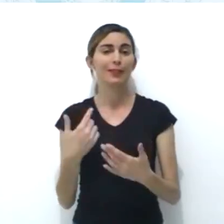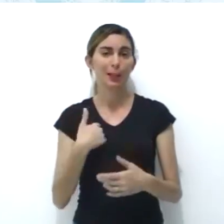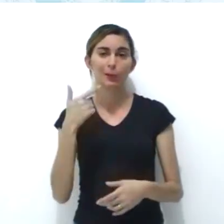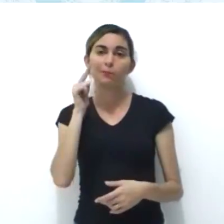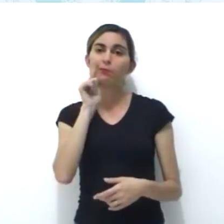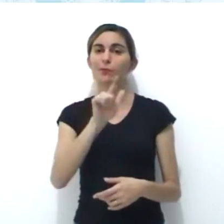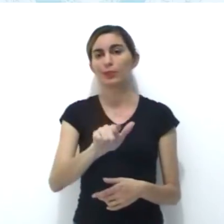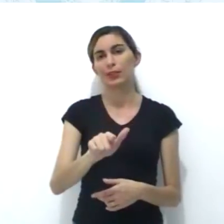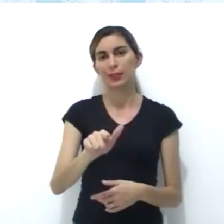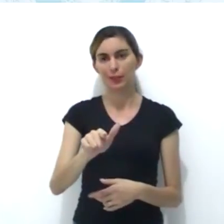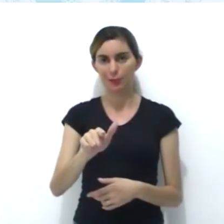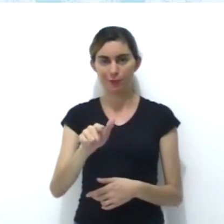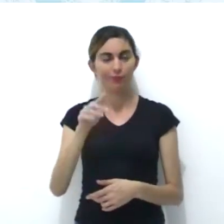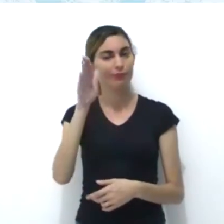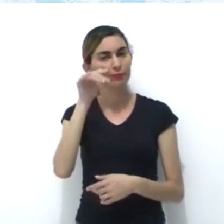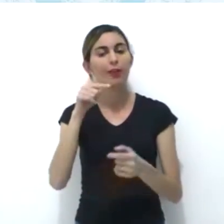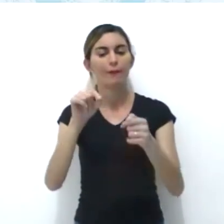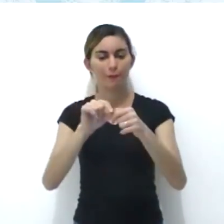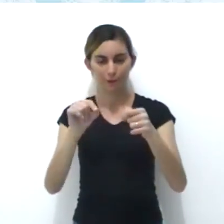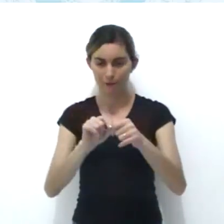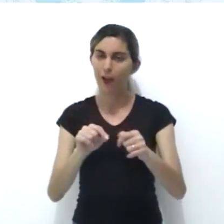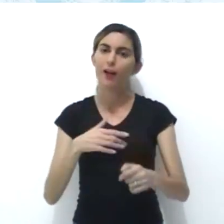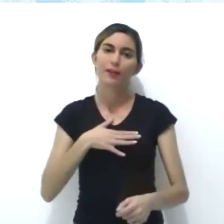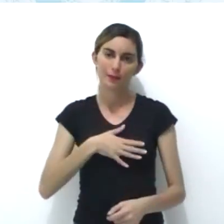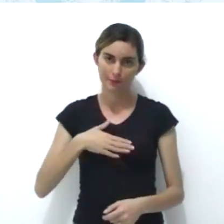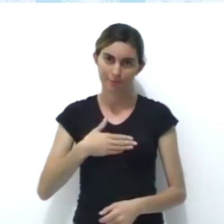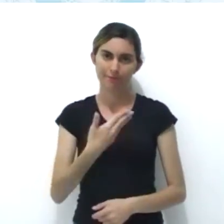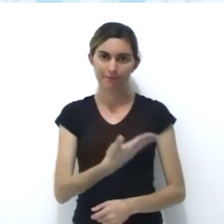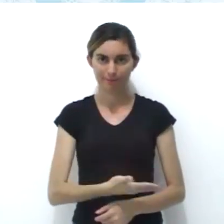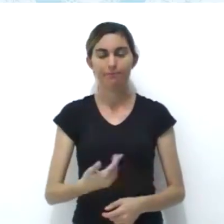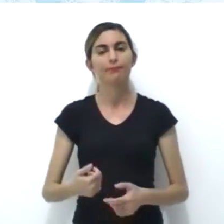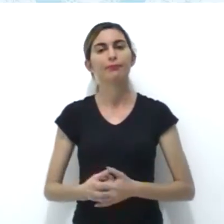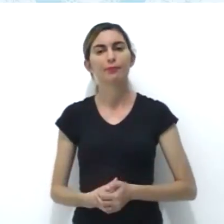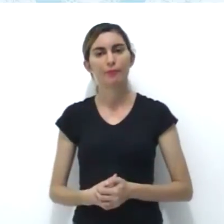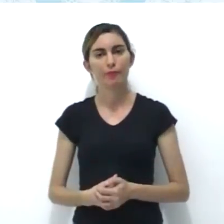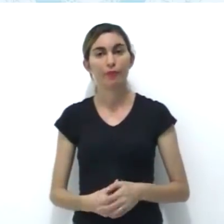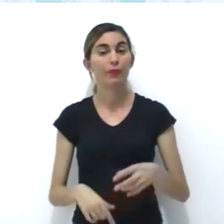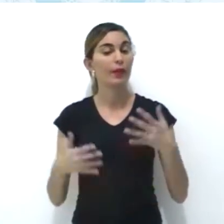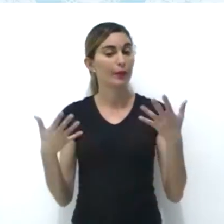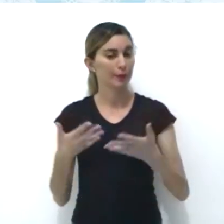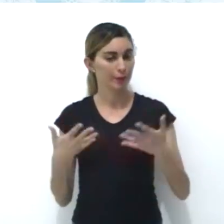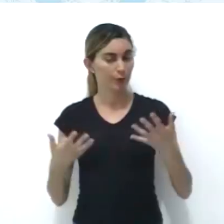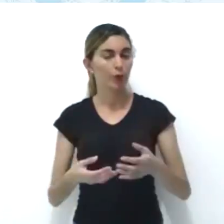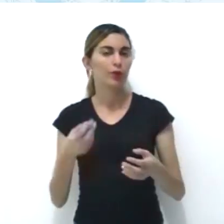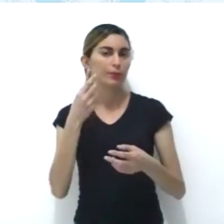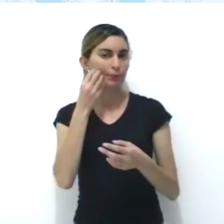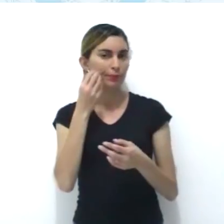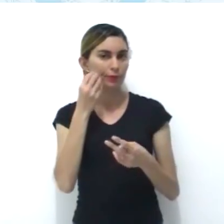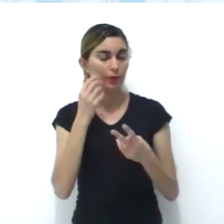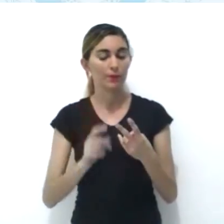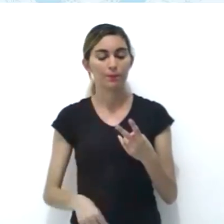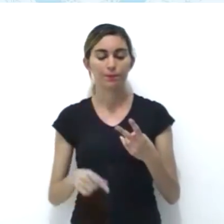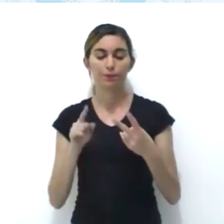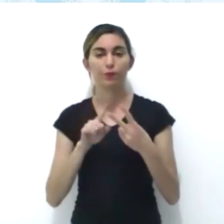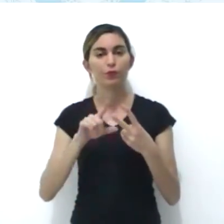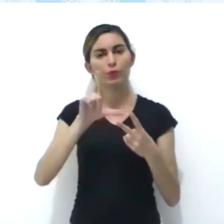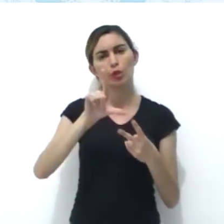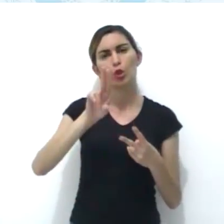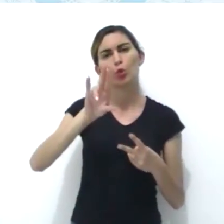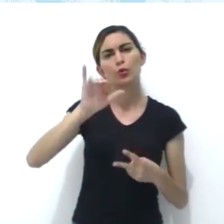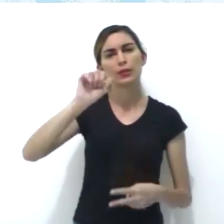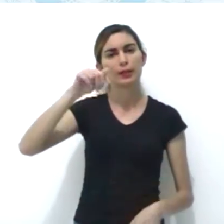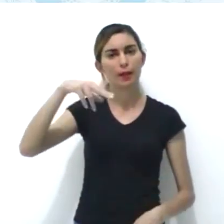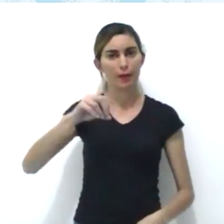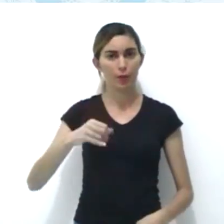Deus, né, picada por esse mosquito e ela faz com muito gosto. Agora vamos ouvir o que foi